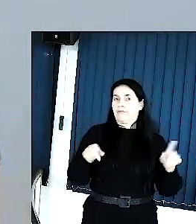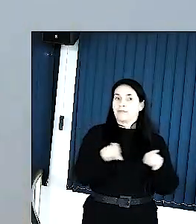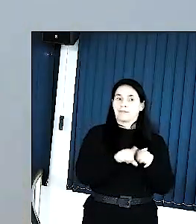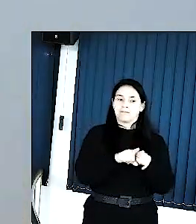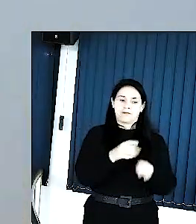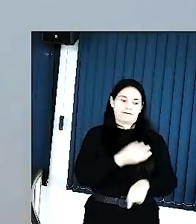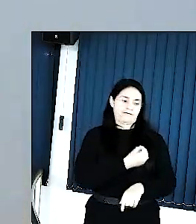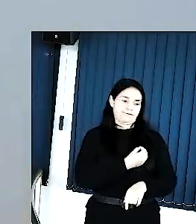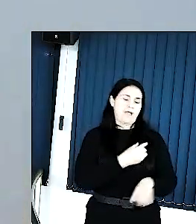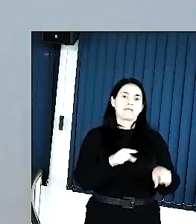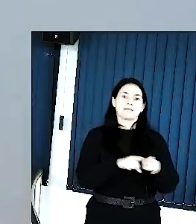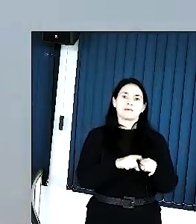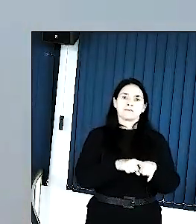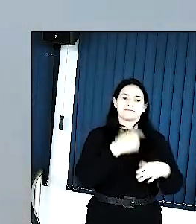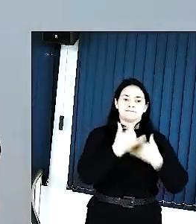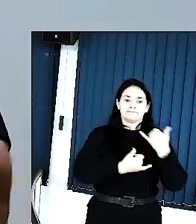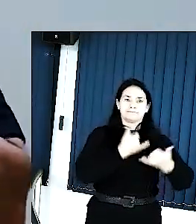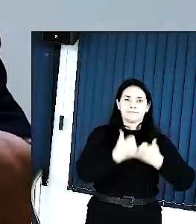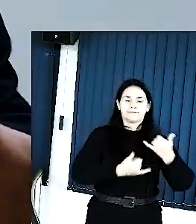Presença e brincar.